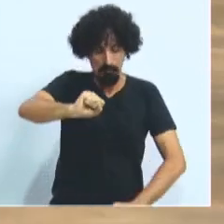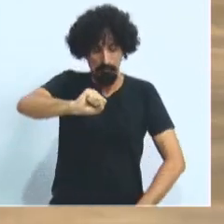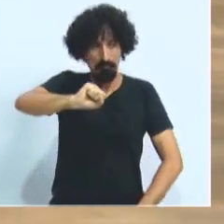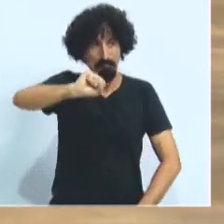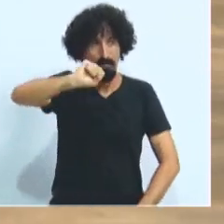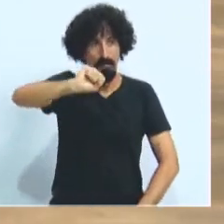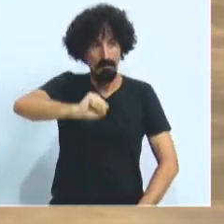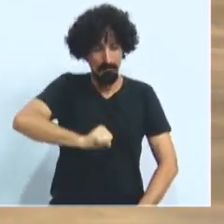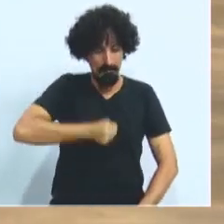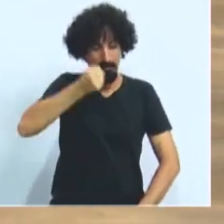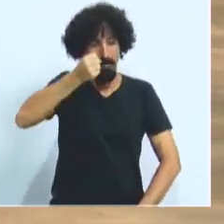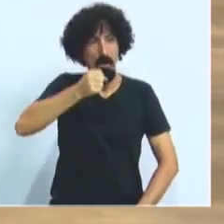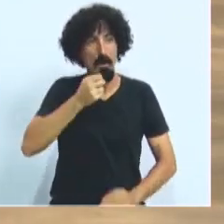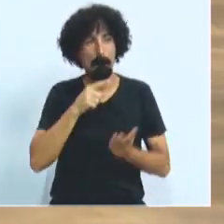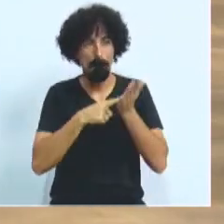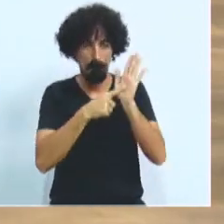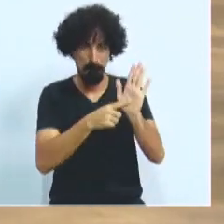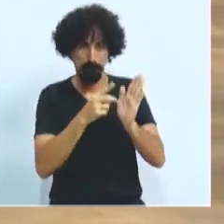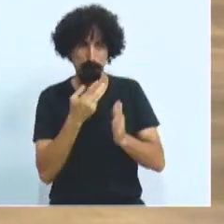isso.